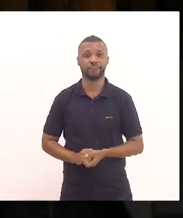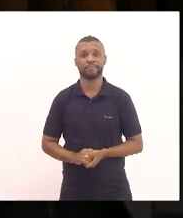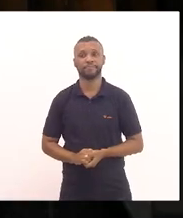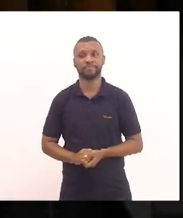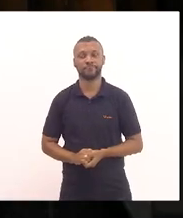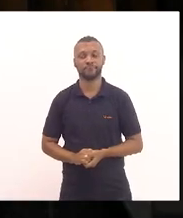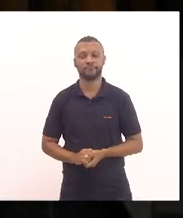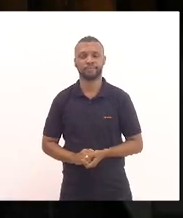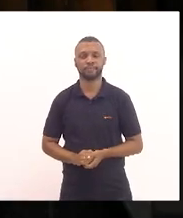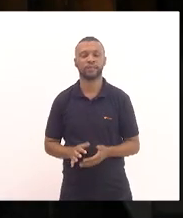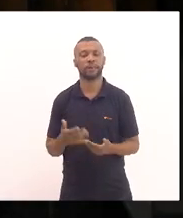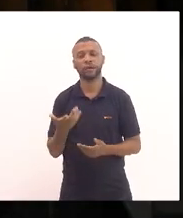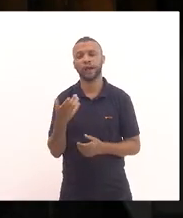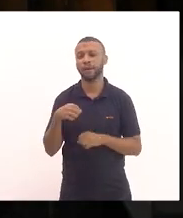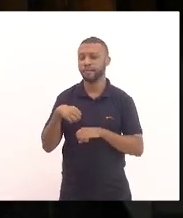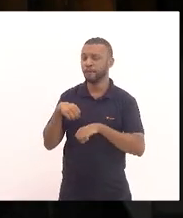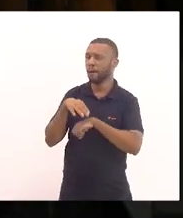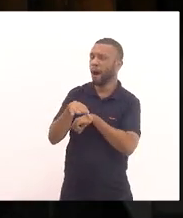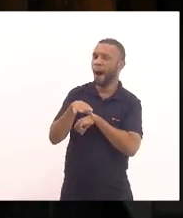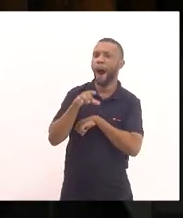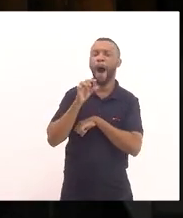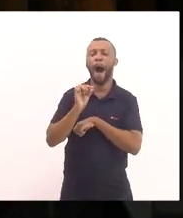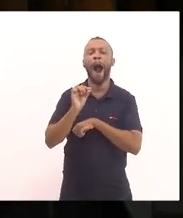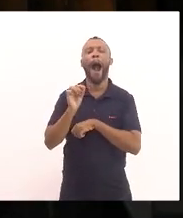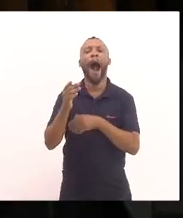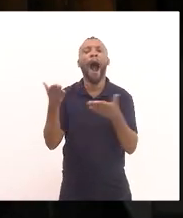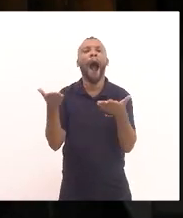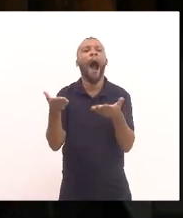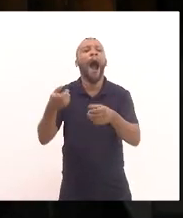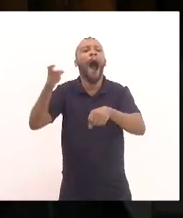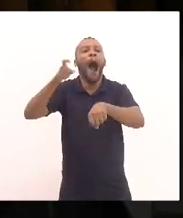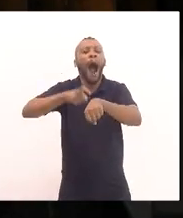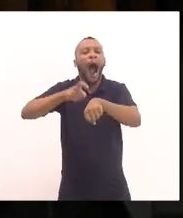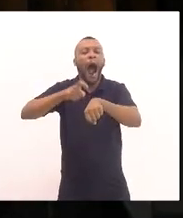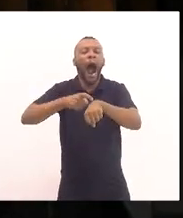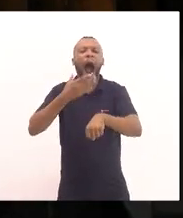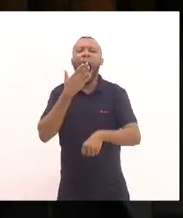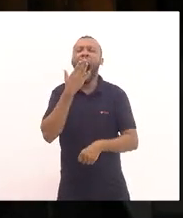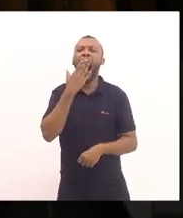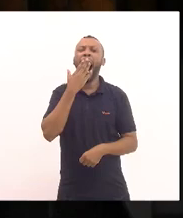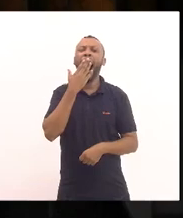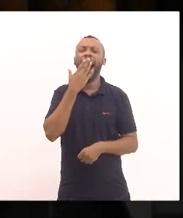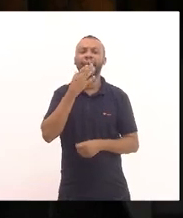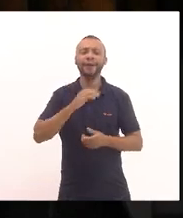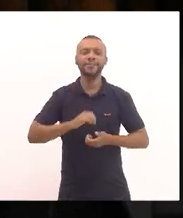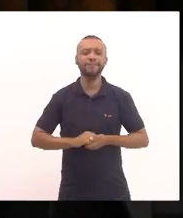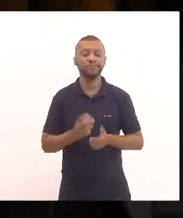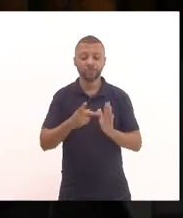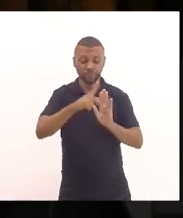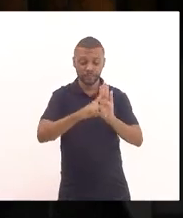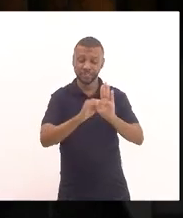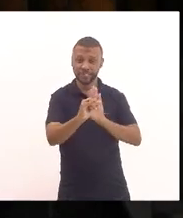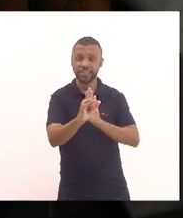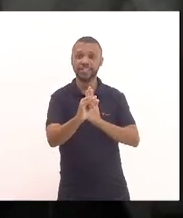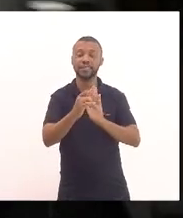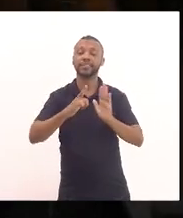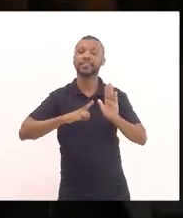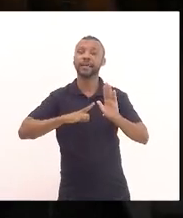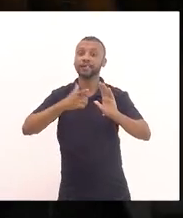Eu quero dizer, Flávio, que nesse momento, esse projeto assume ainda uma